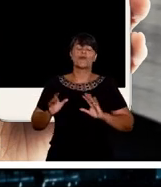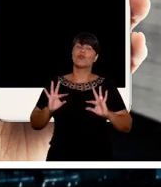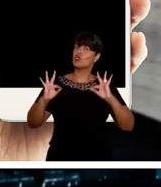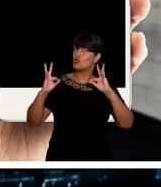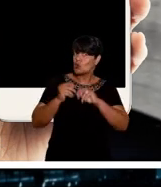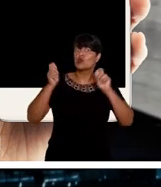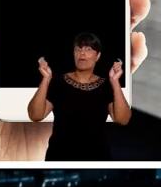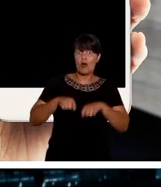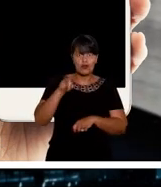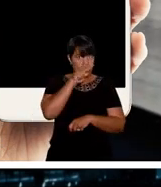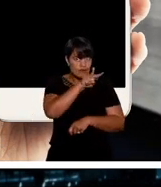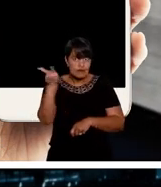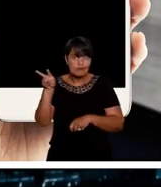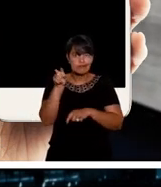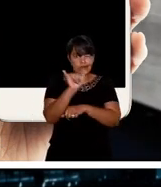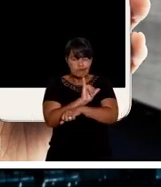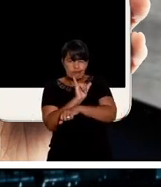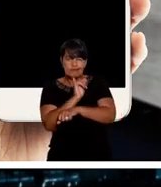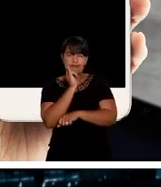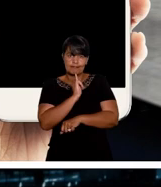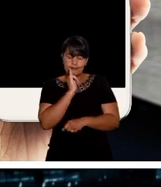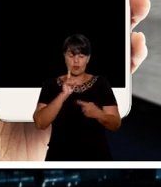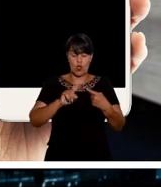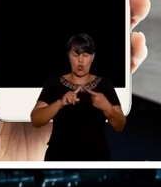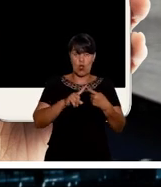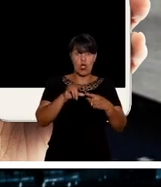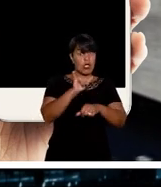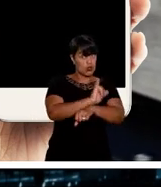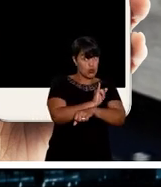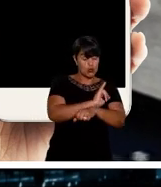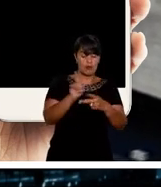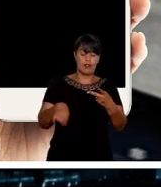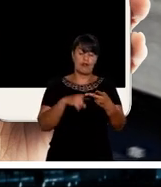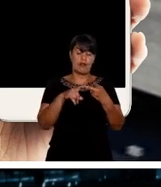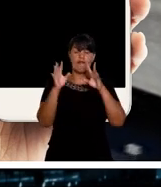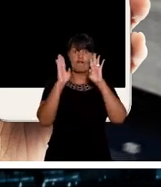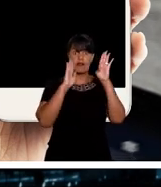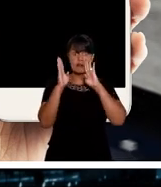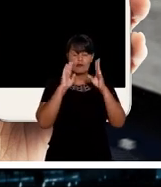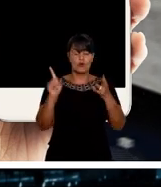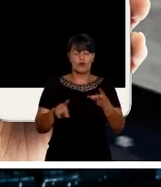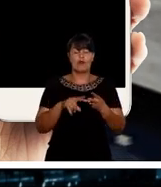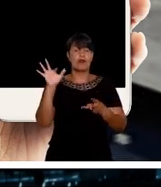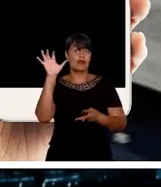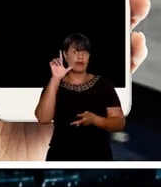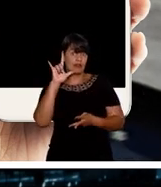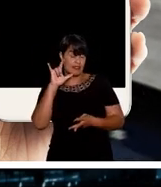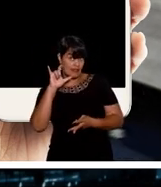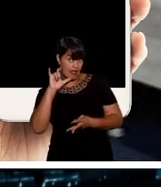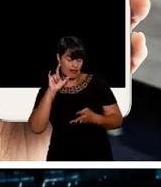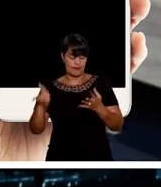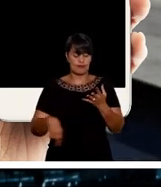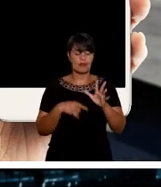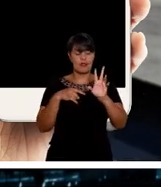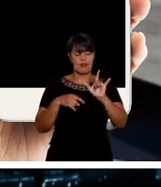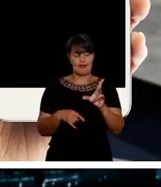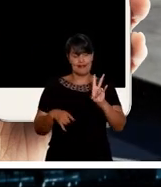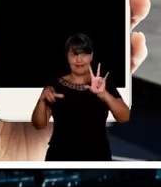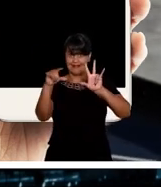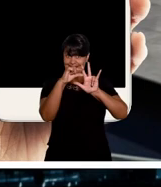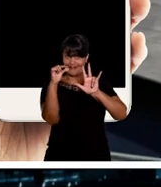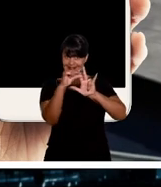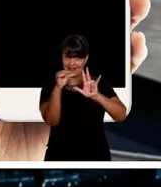ações do tribunal podem ser acompanhadas pelo YouTube, Facebook, Instagram, Twitter, LinkedIn e ainda